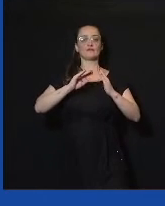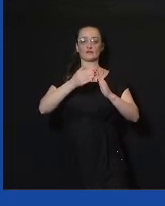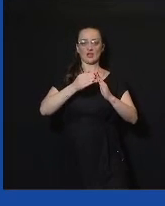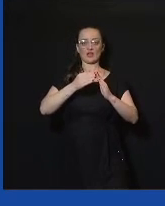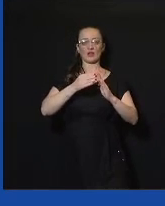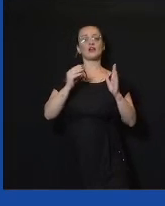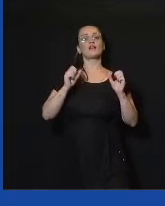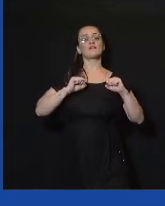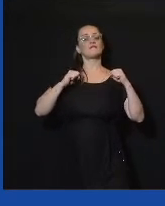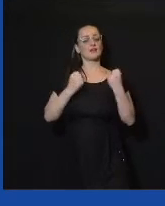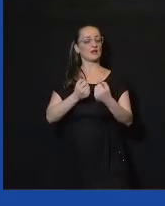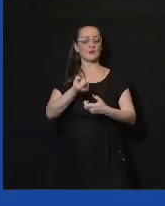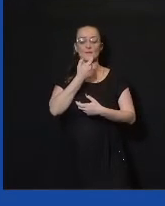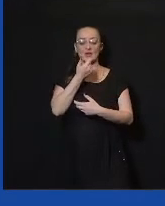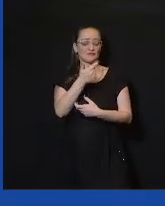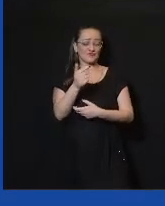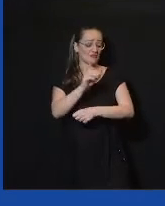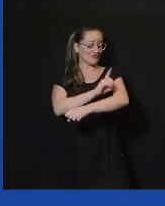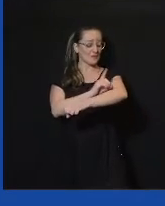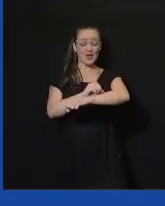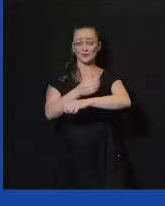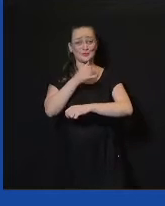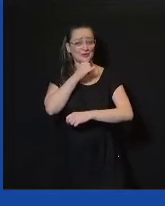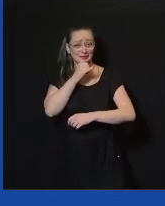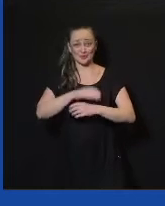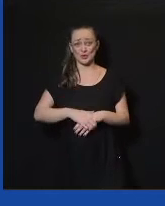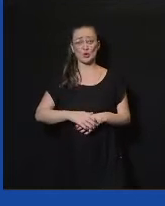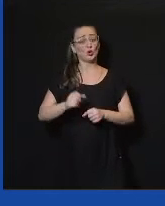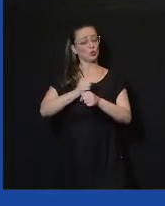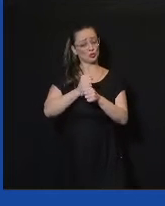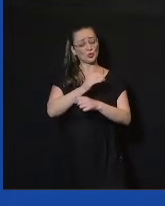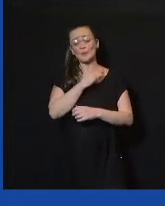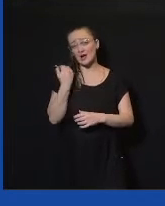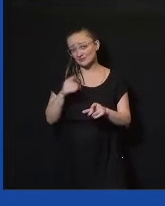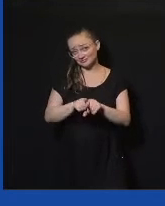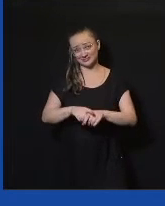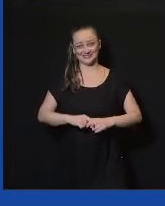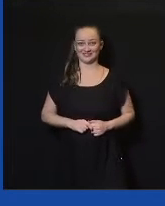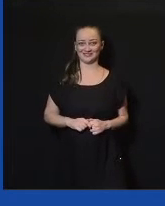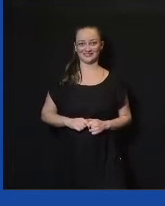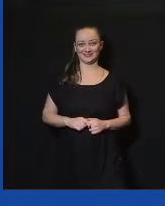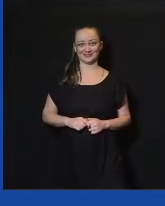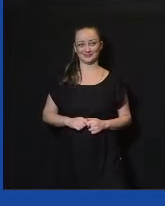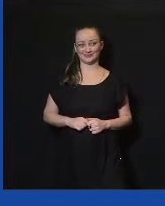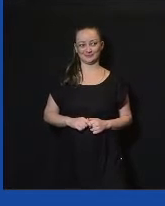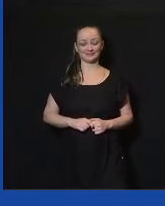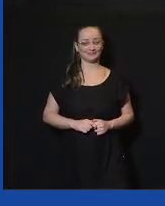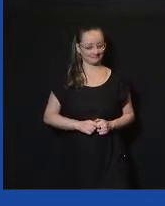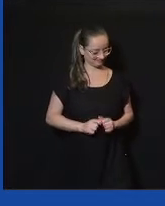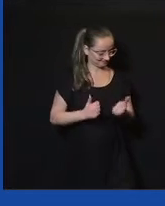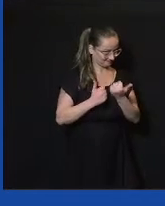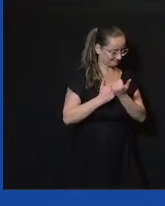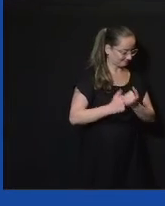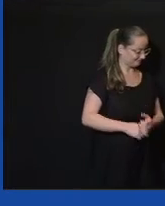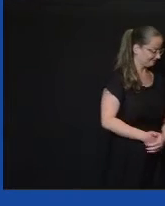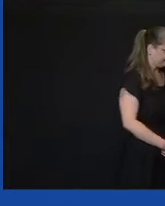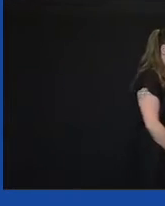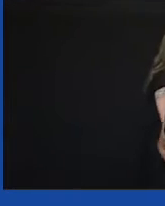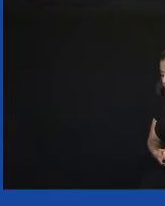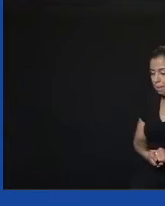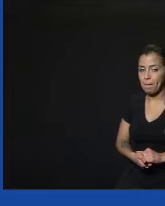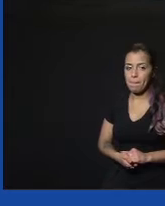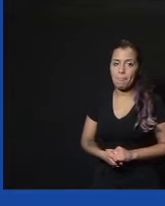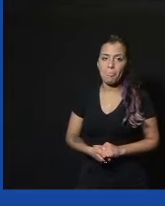uma medicação para diabetes, por exemplo, que mata todo ano, muito. E você acha que